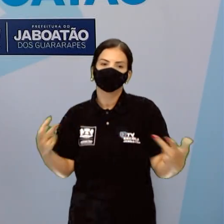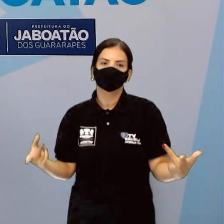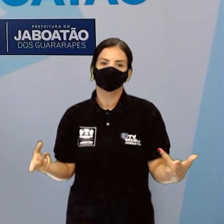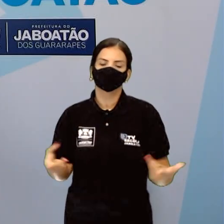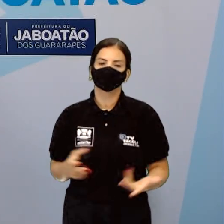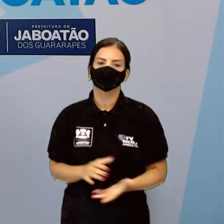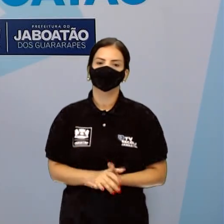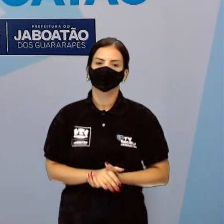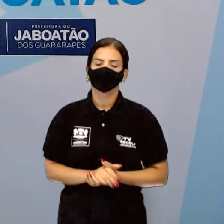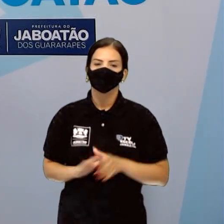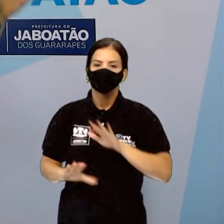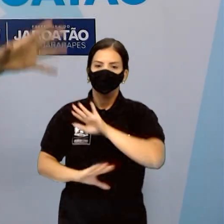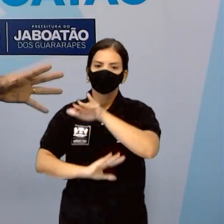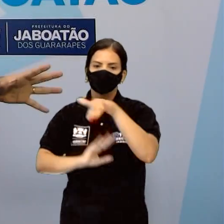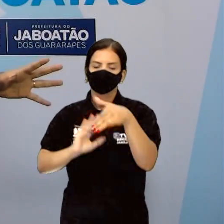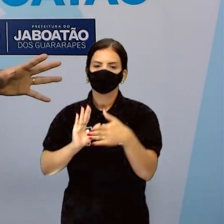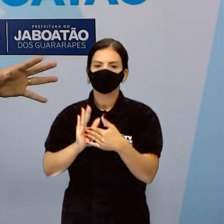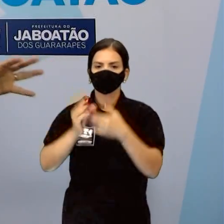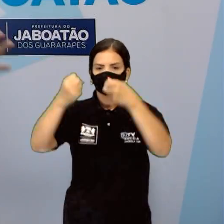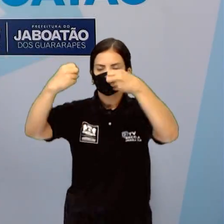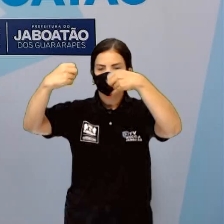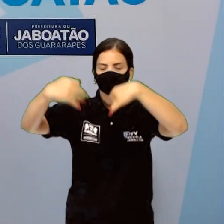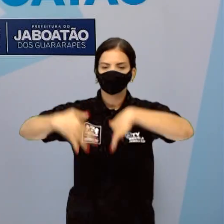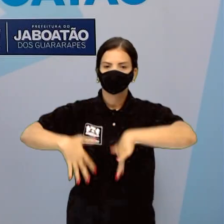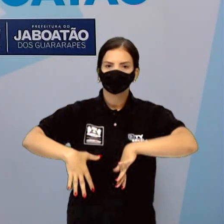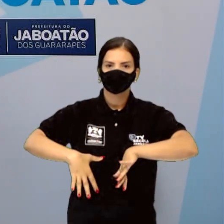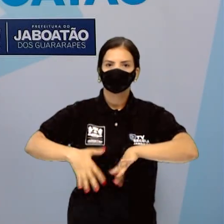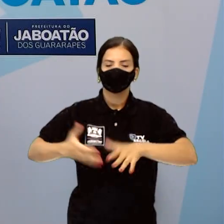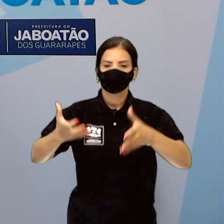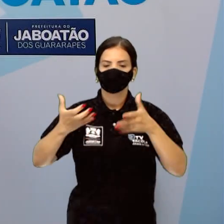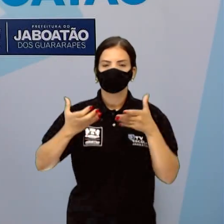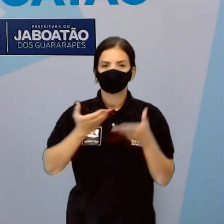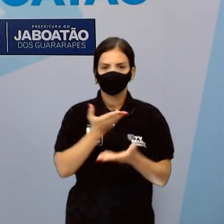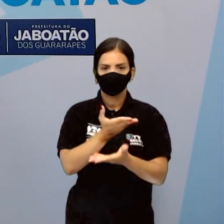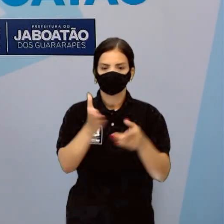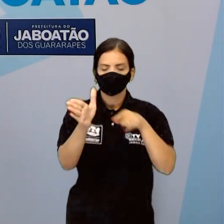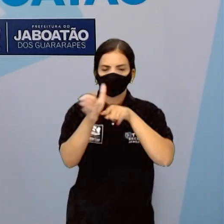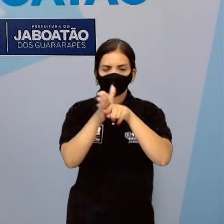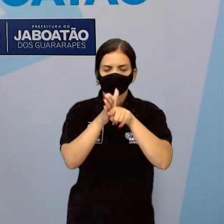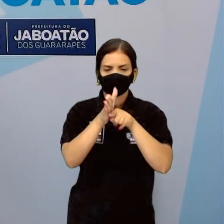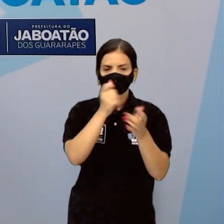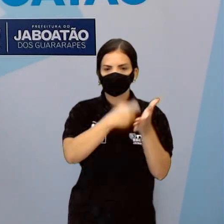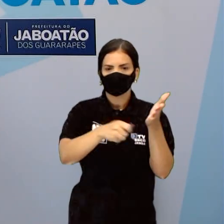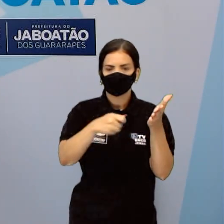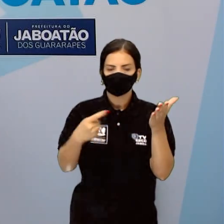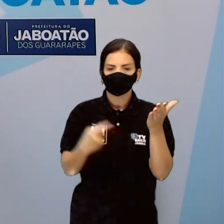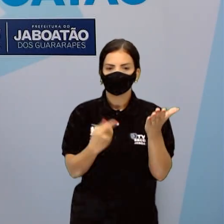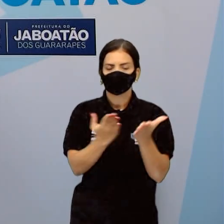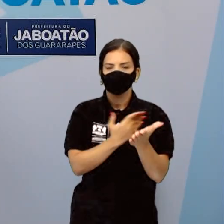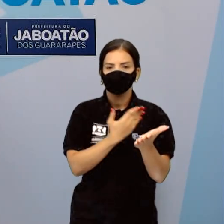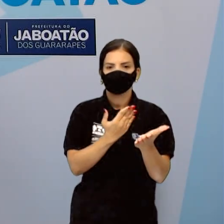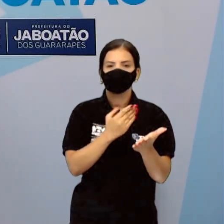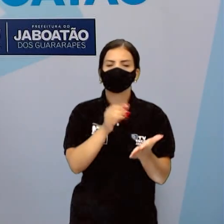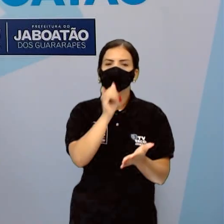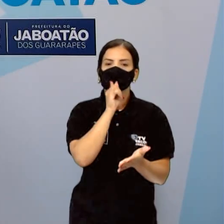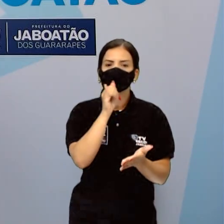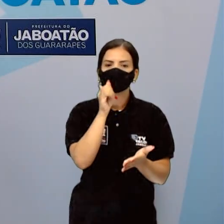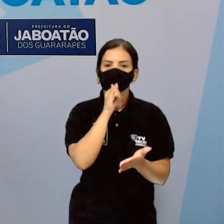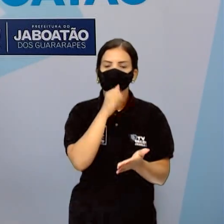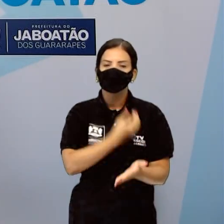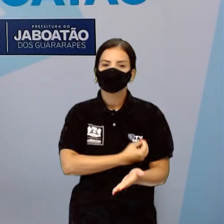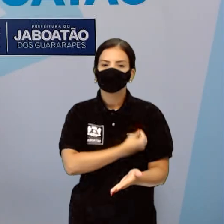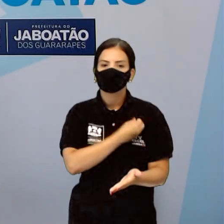Então, considerando tudo isso que a gente falou, eu quero que você pesquise e anote no seu caderno exemplos de seres